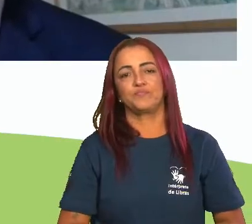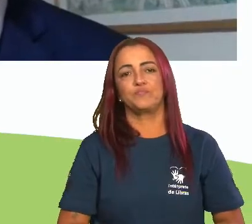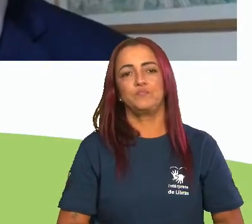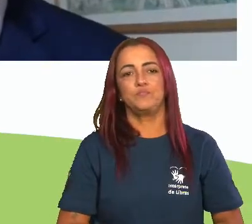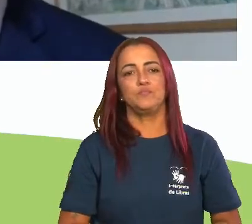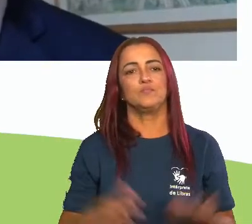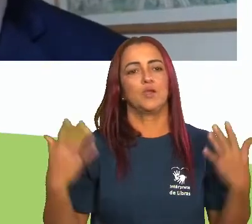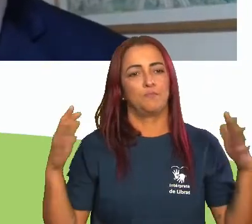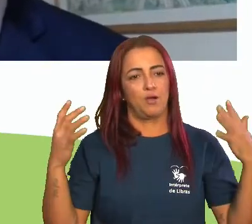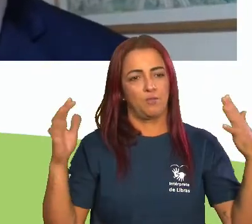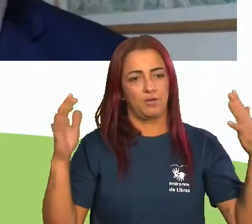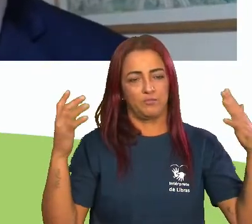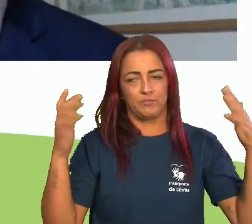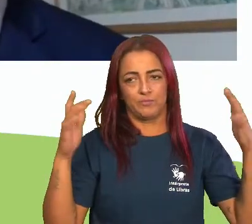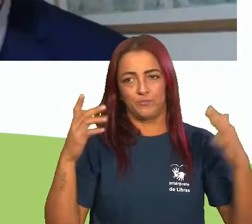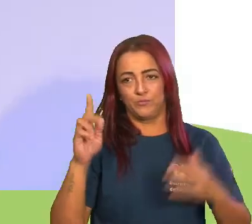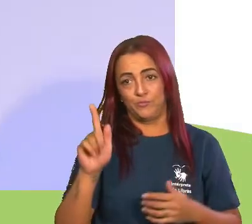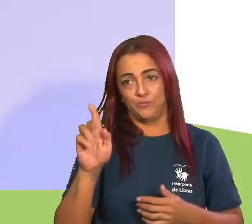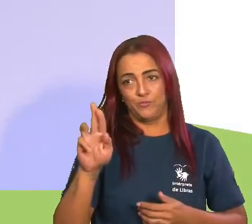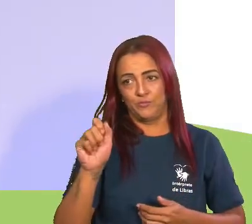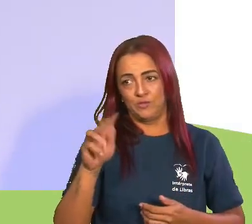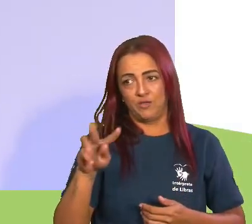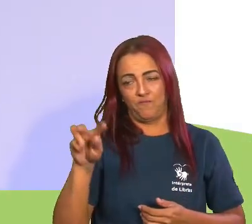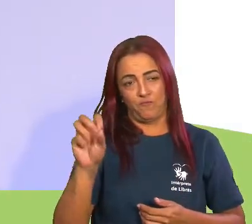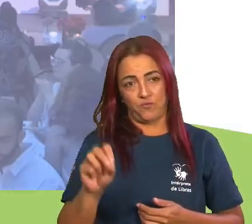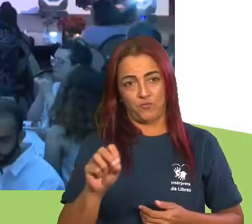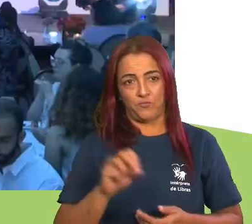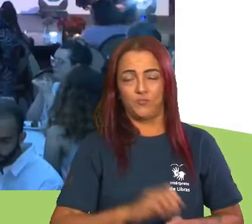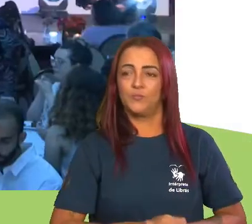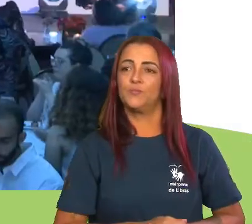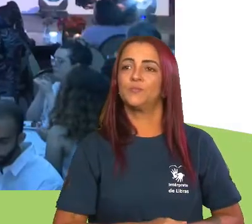Uma salva de palmas para o Gustavo, gente.